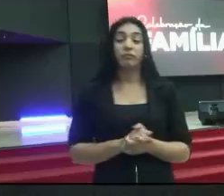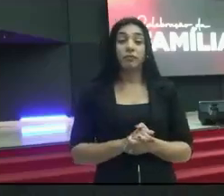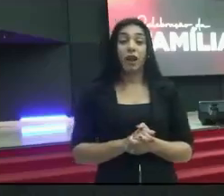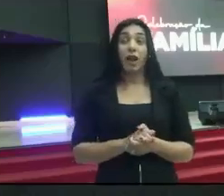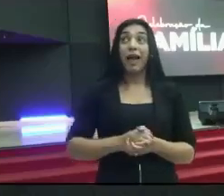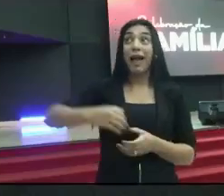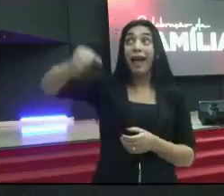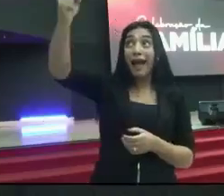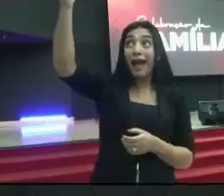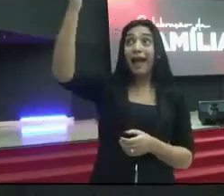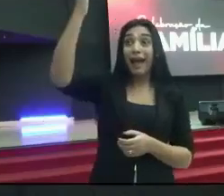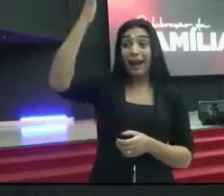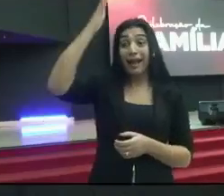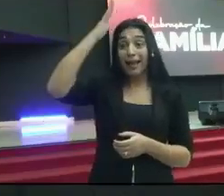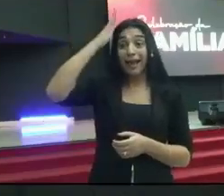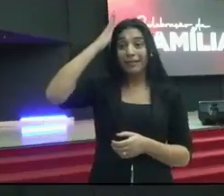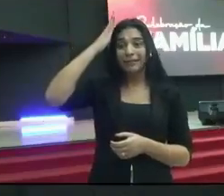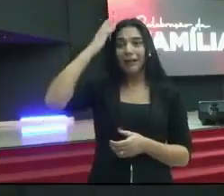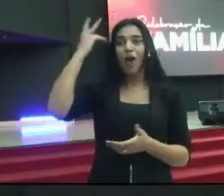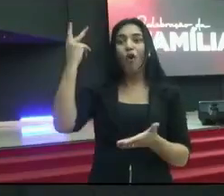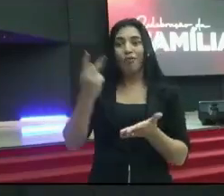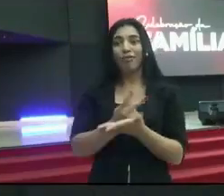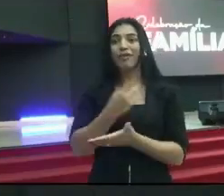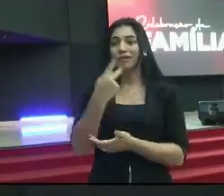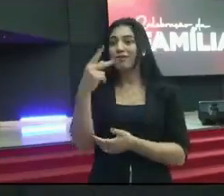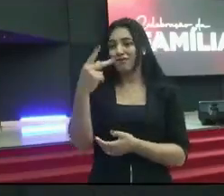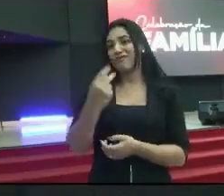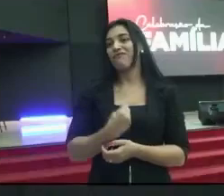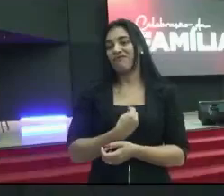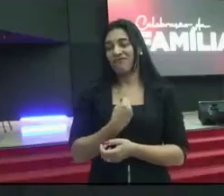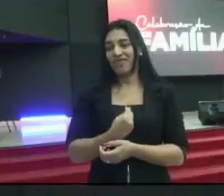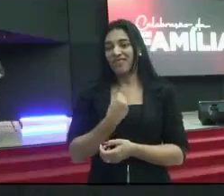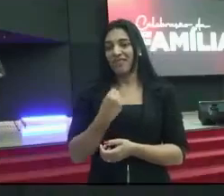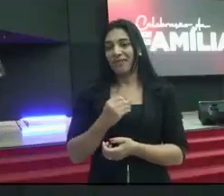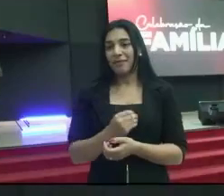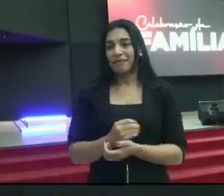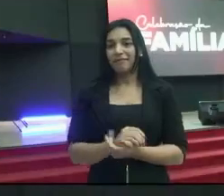a graça está mais perto de você do que você pensa.